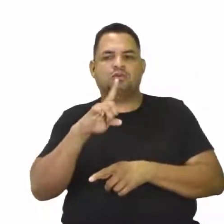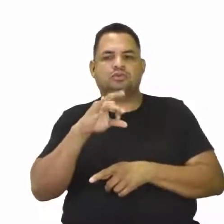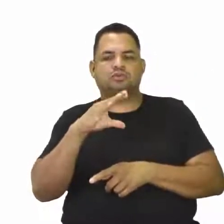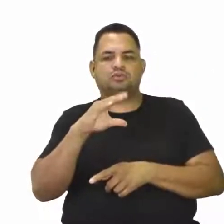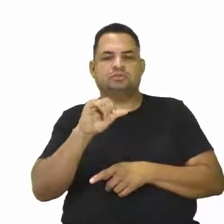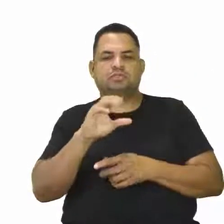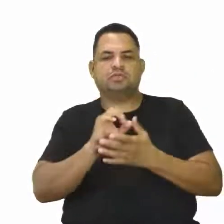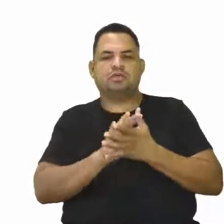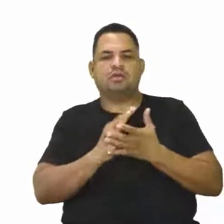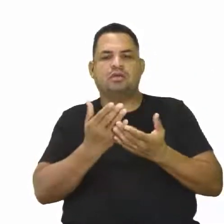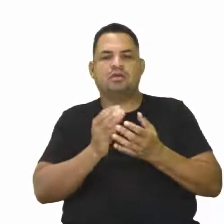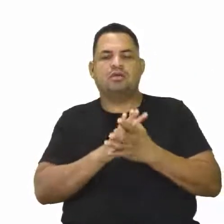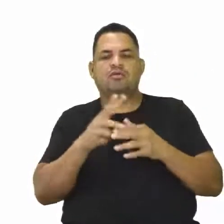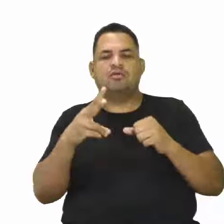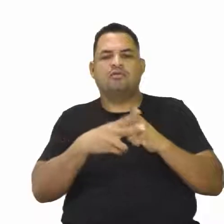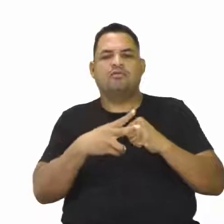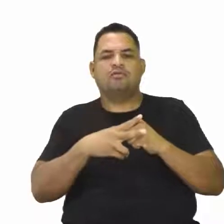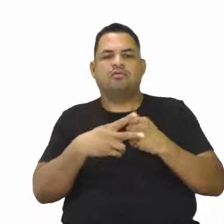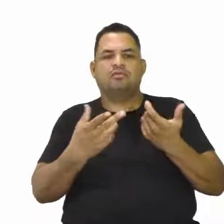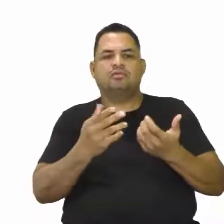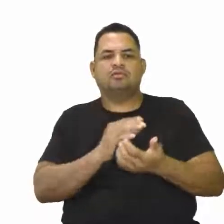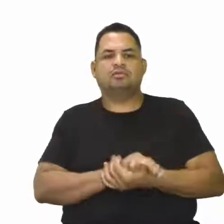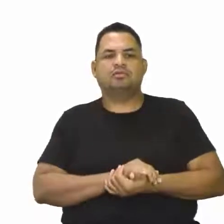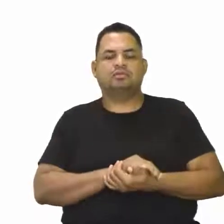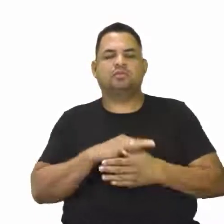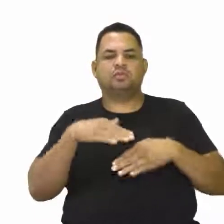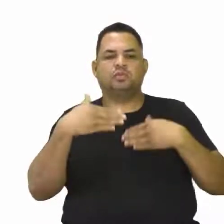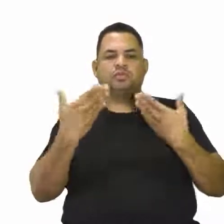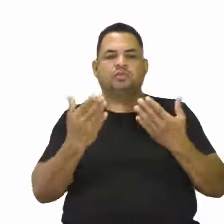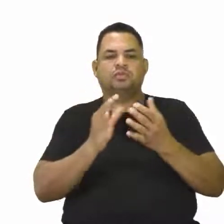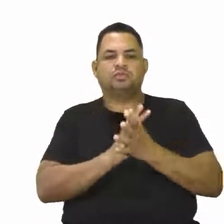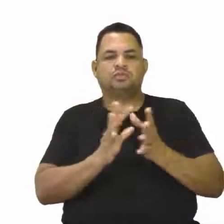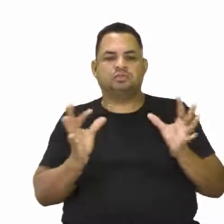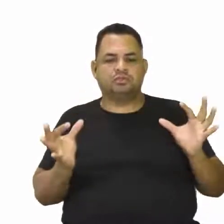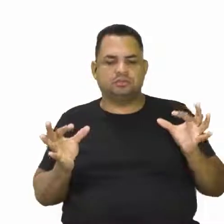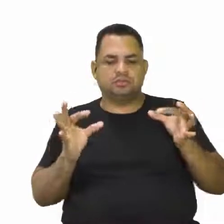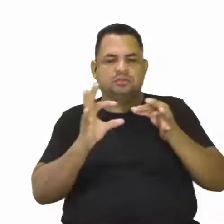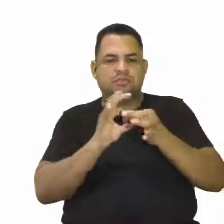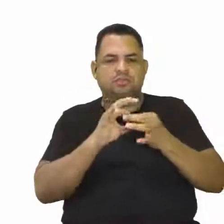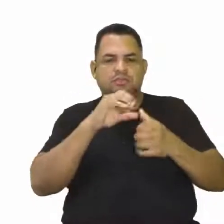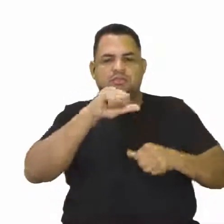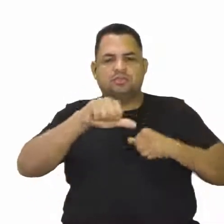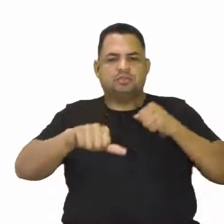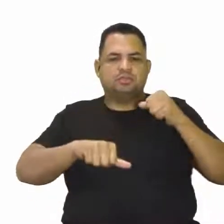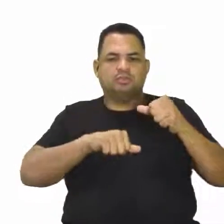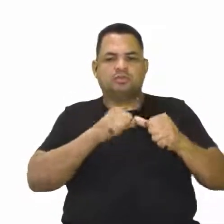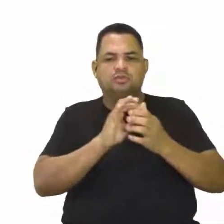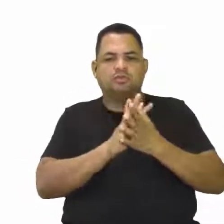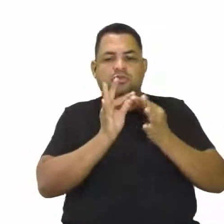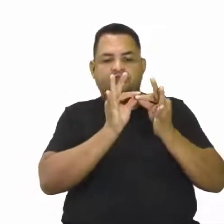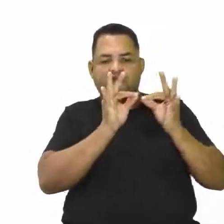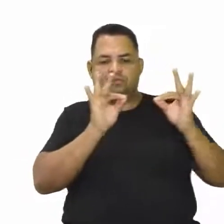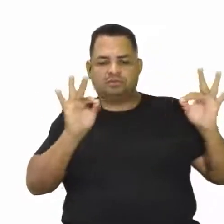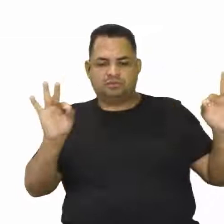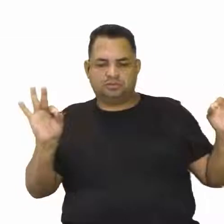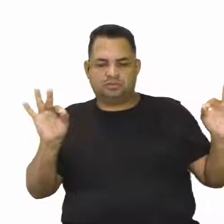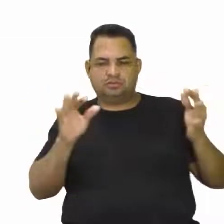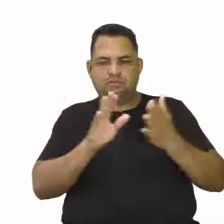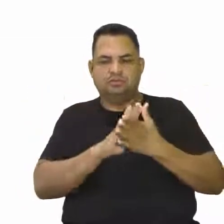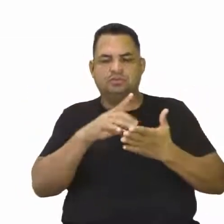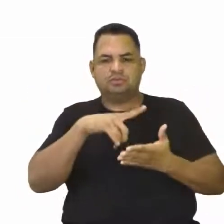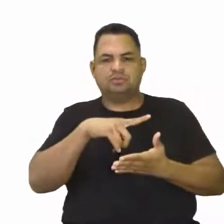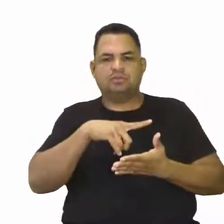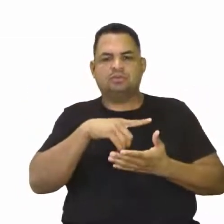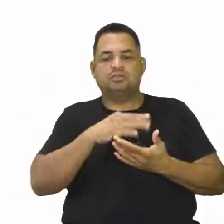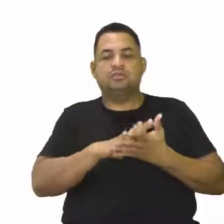verbos compostos da língua espanhola. Quando elas são unidas, elas se tornam em um período. E essa